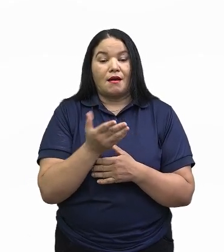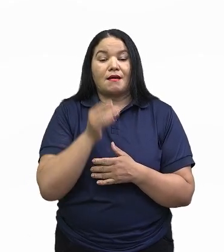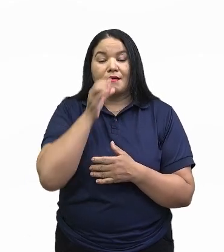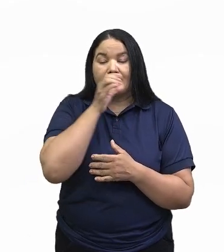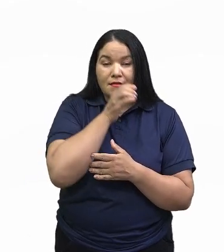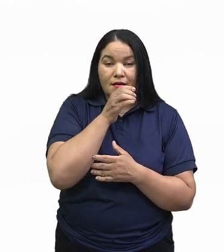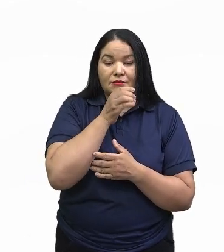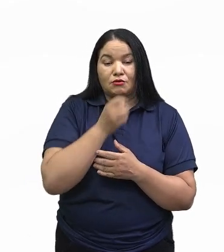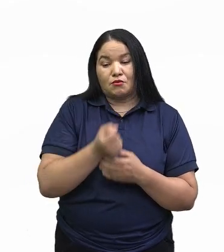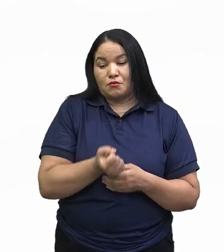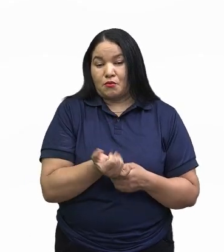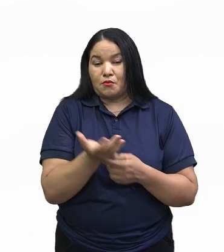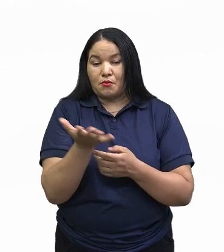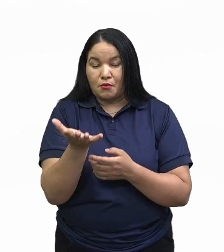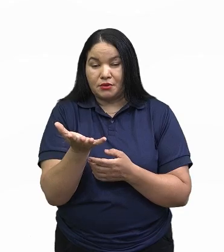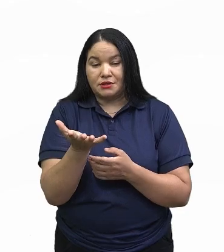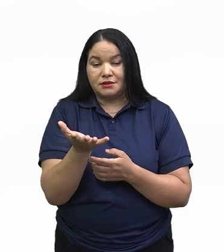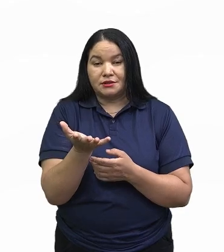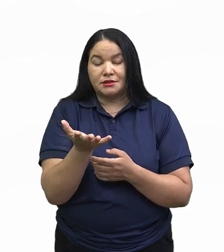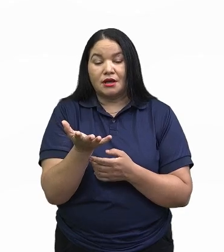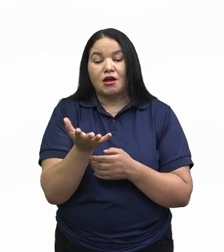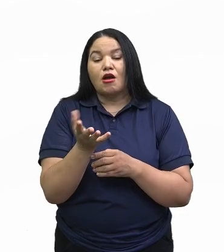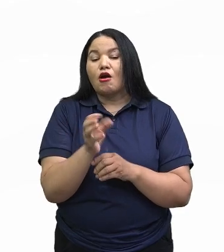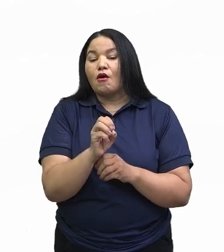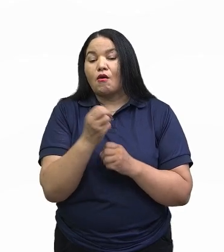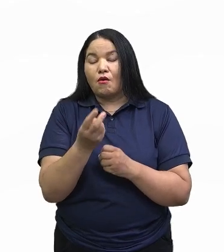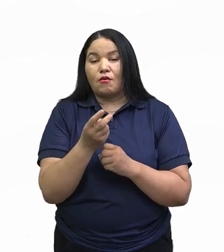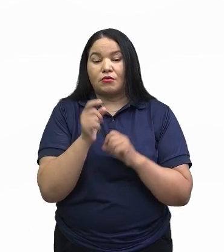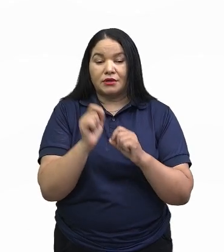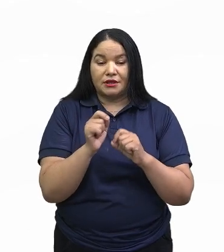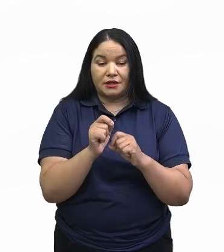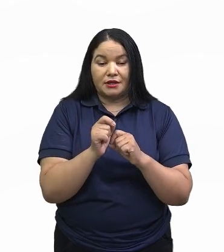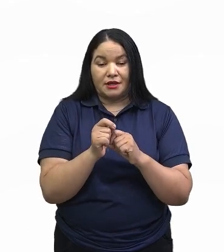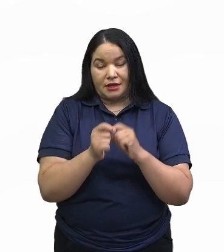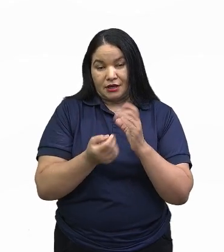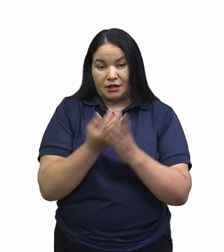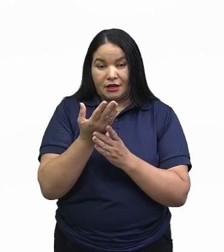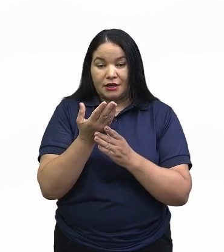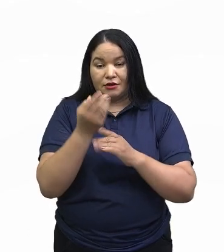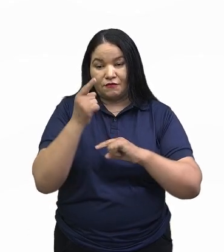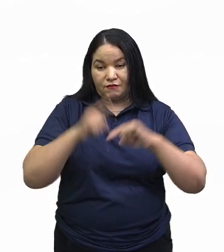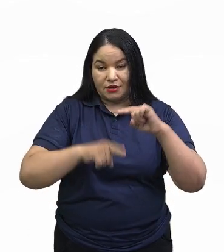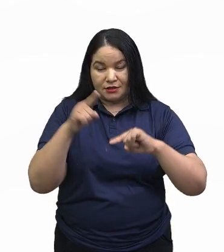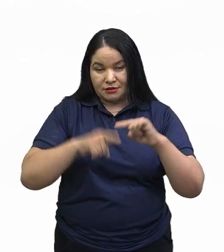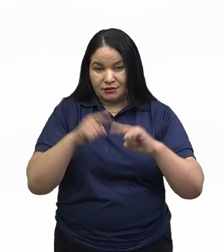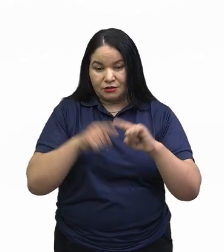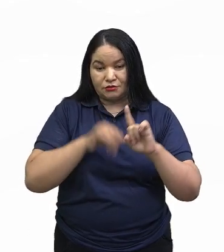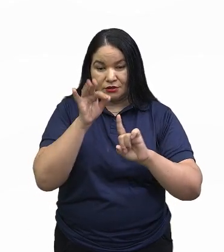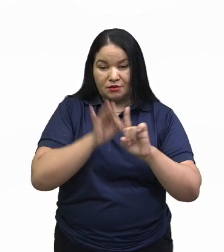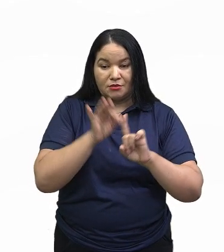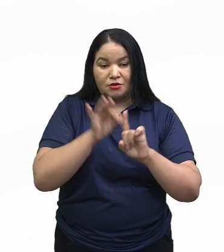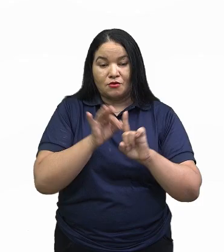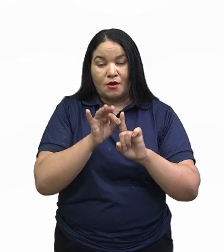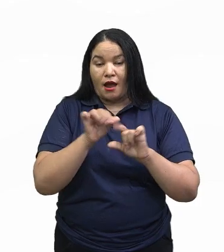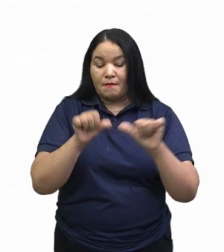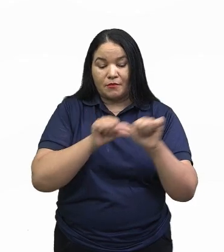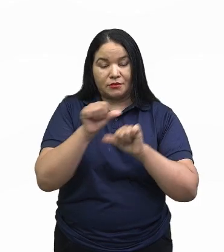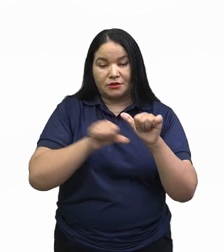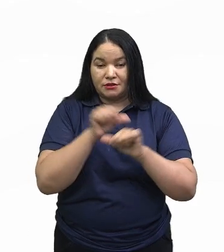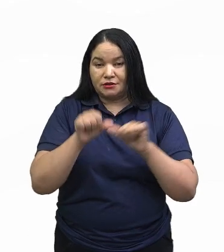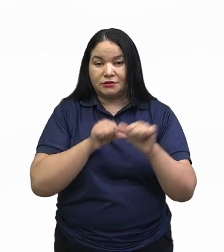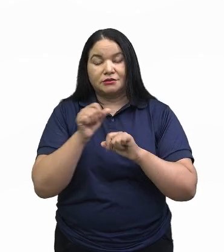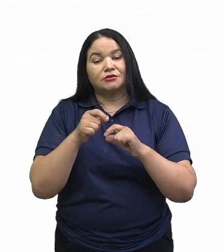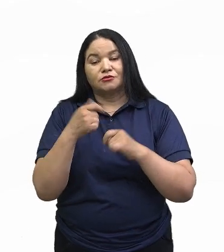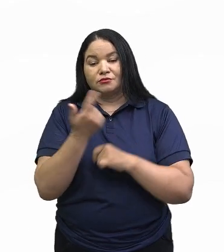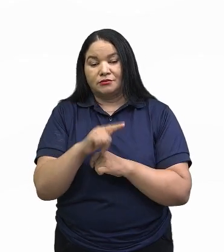para que ele apenas gere variações de temperatura, sem produzir mudança de fase ou mudança de